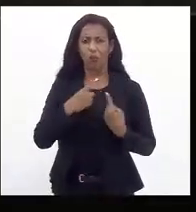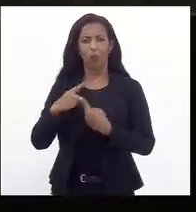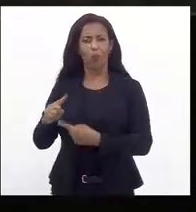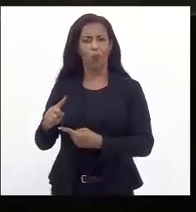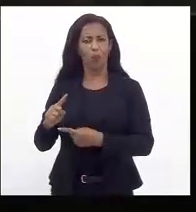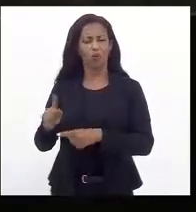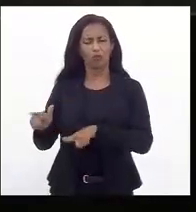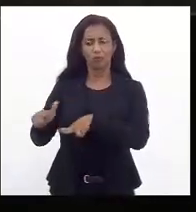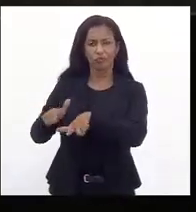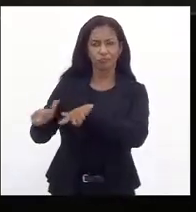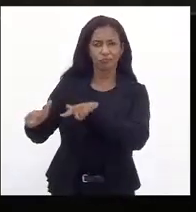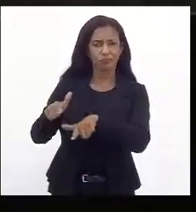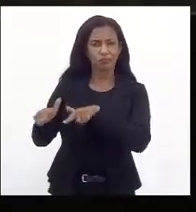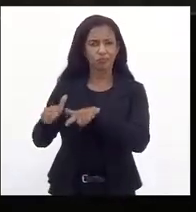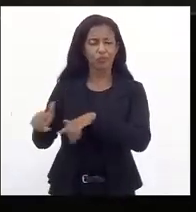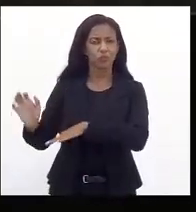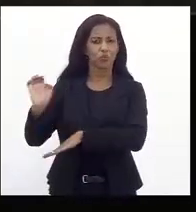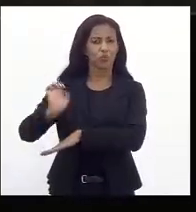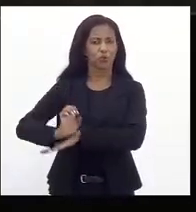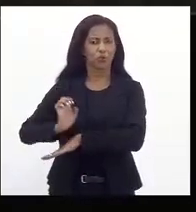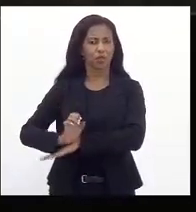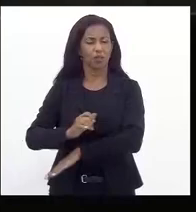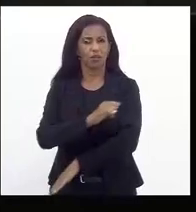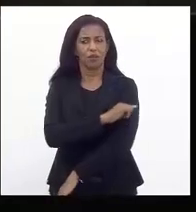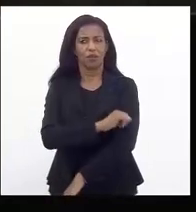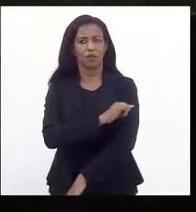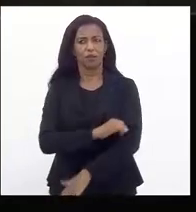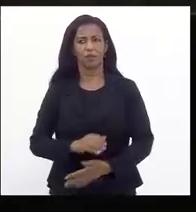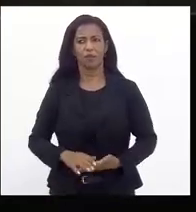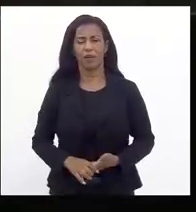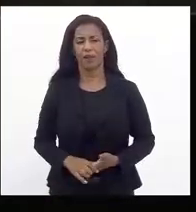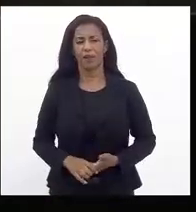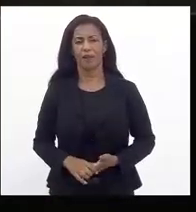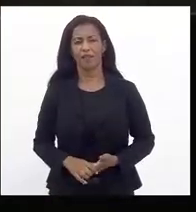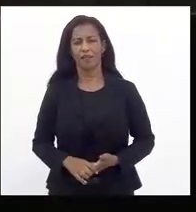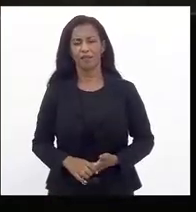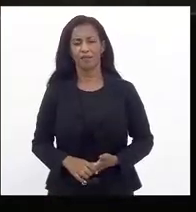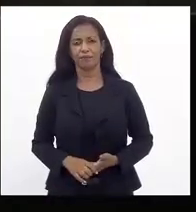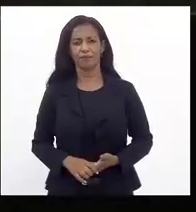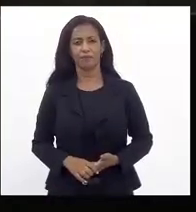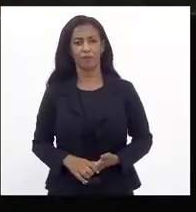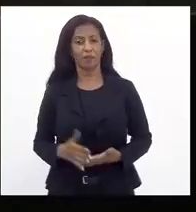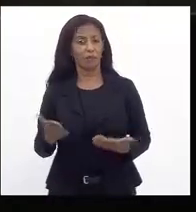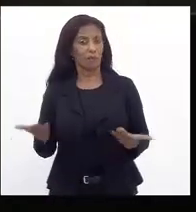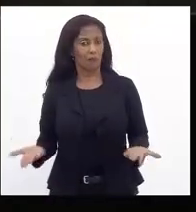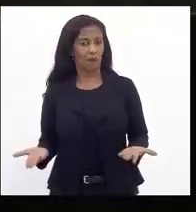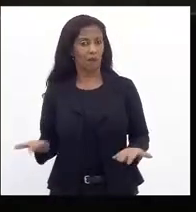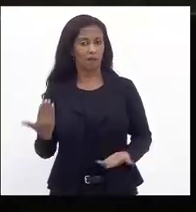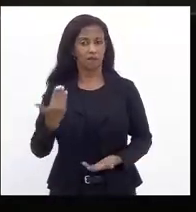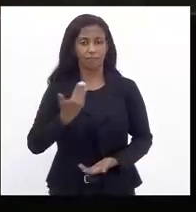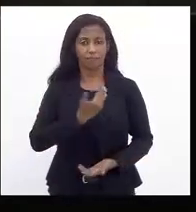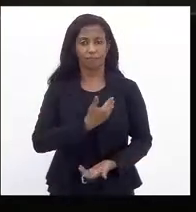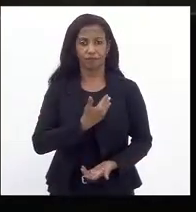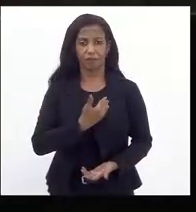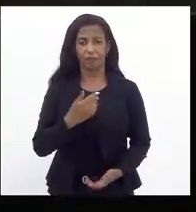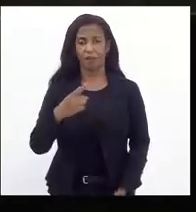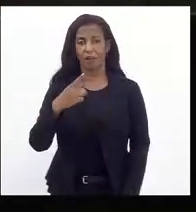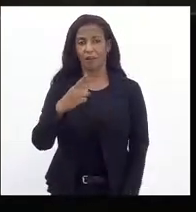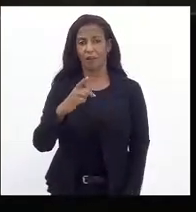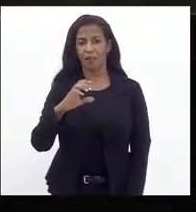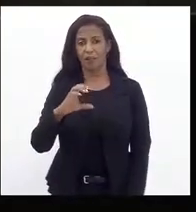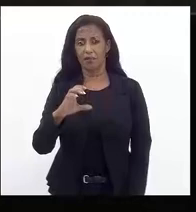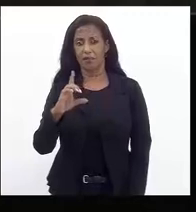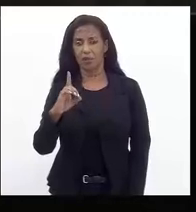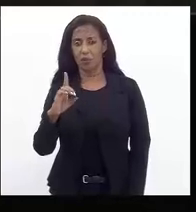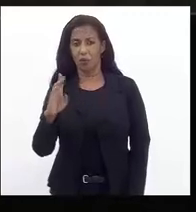os servidores do Estado do Rio de Janeiro no entanto companheiros o PC do